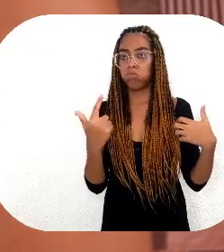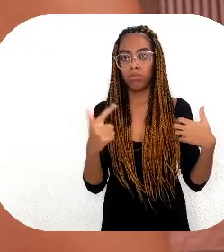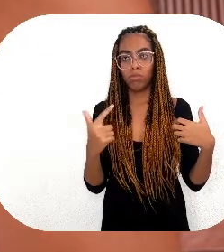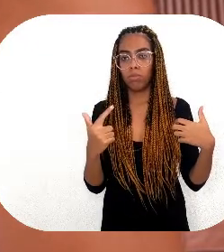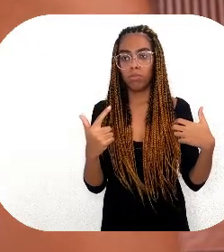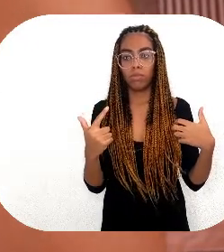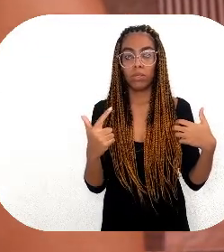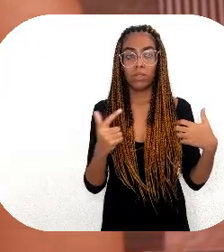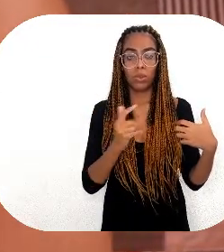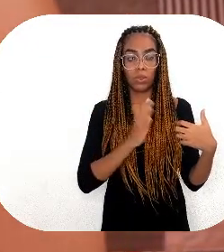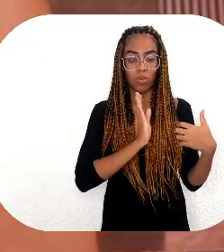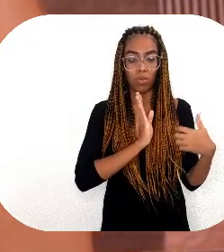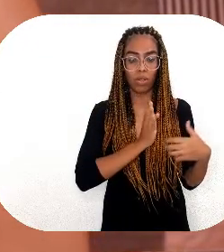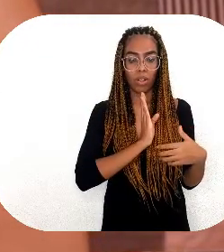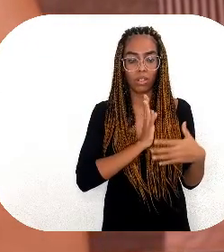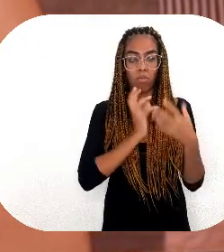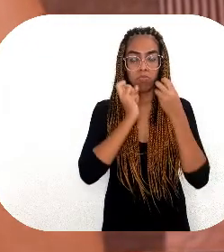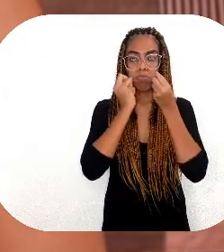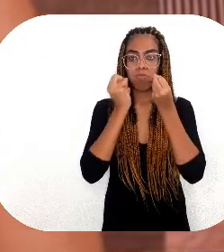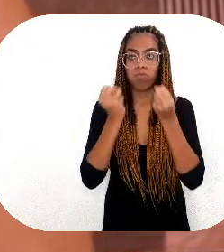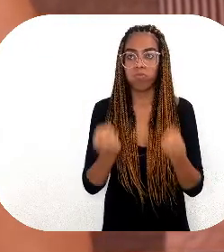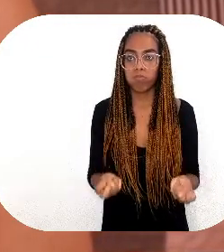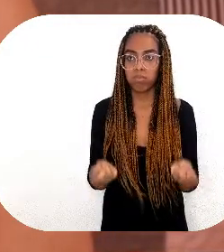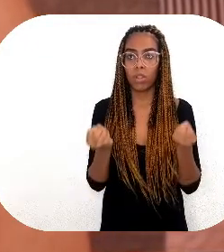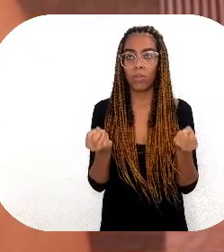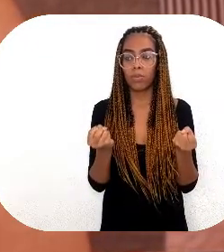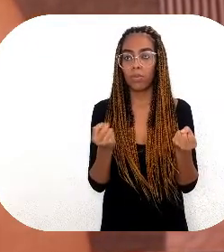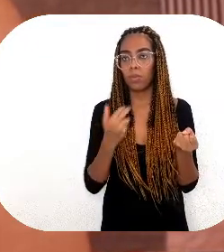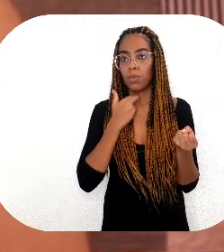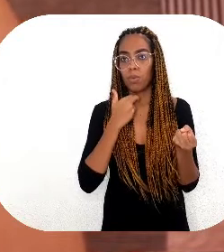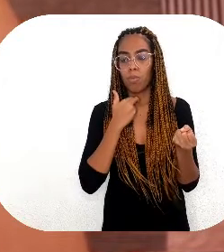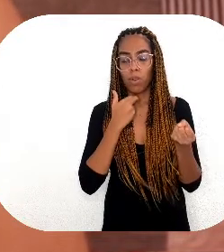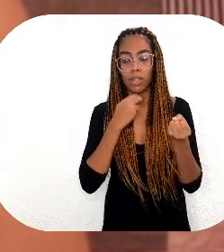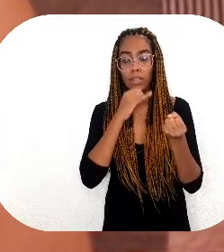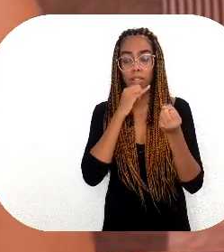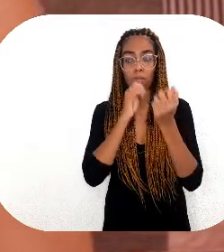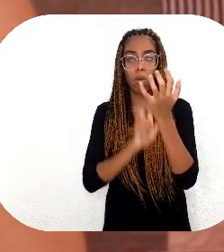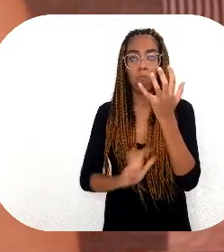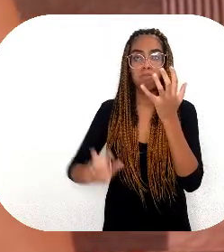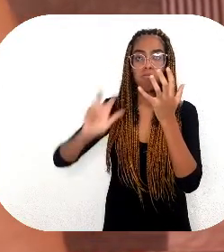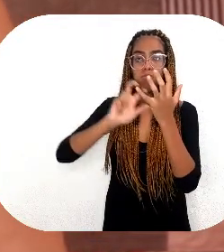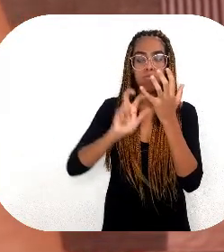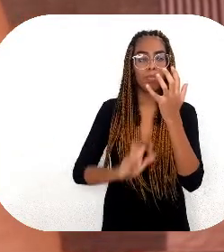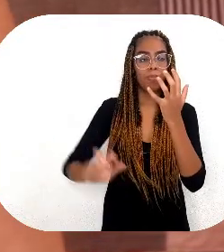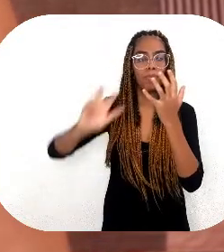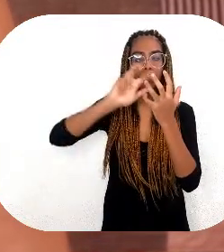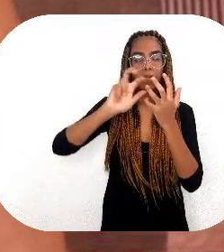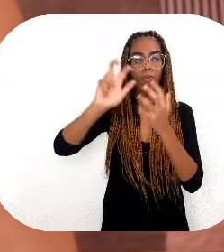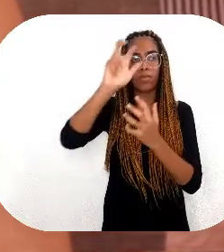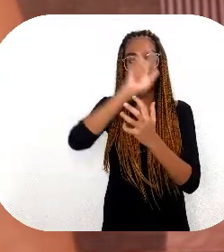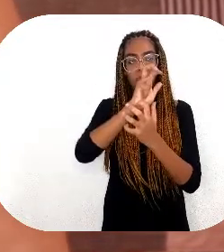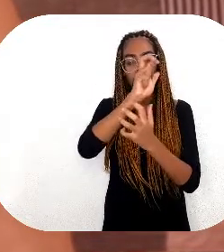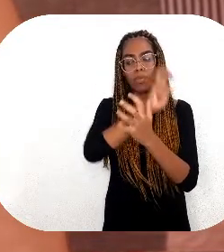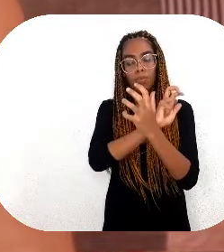peito. Como assim? Meu amigo... O coração é um fardo muito pesado. Não dá pra gente ficar pulando